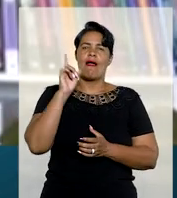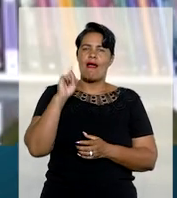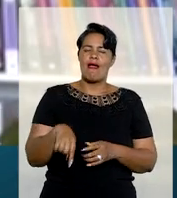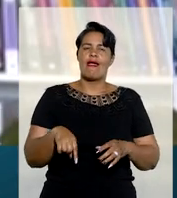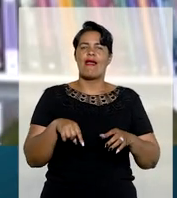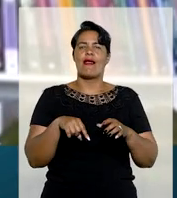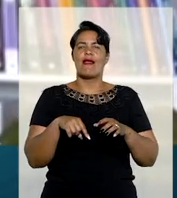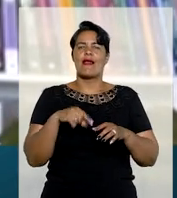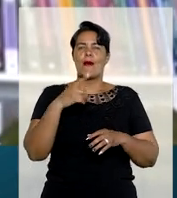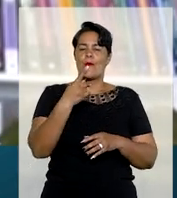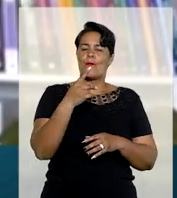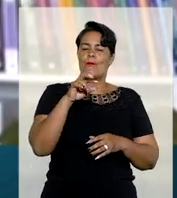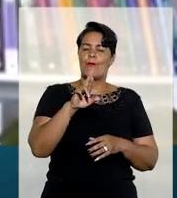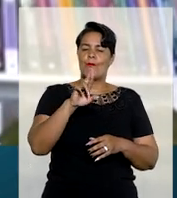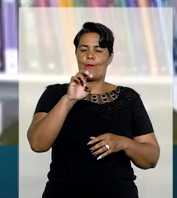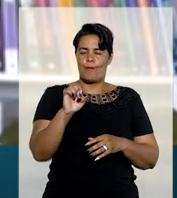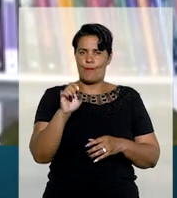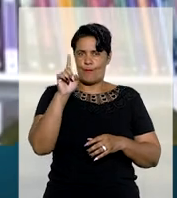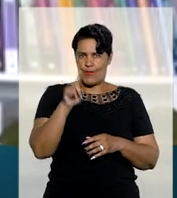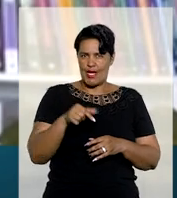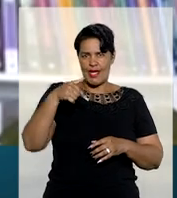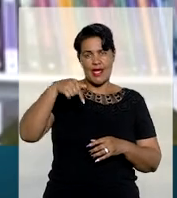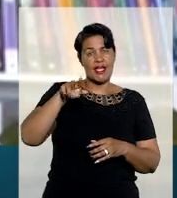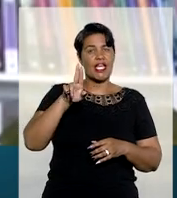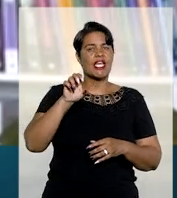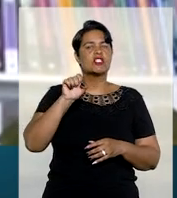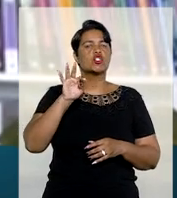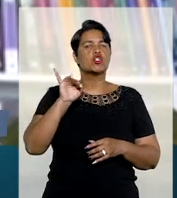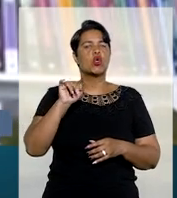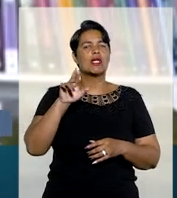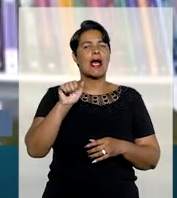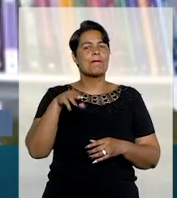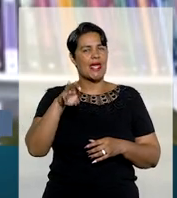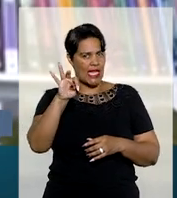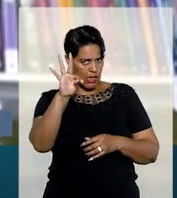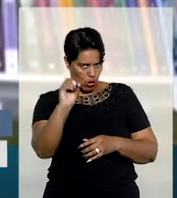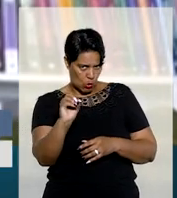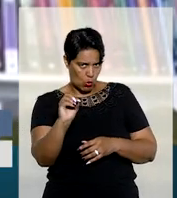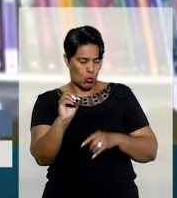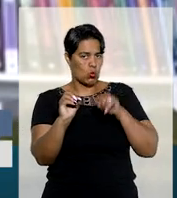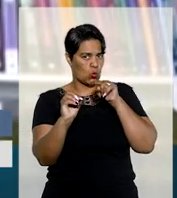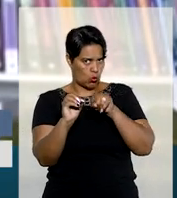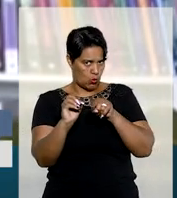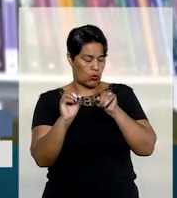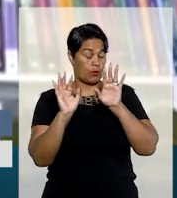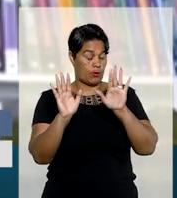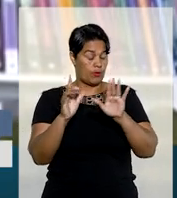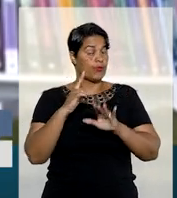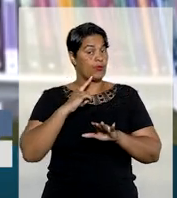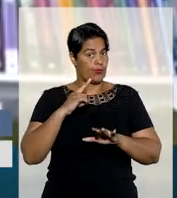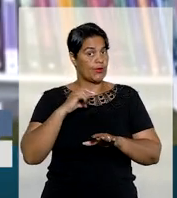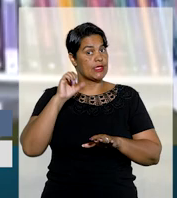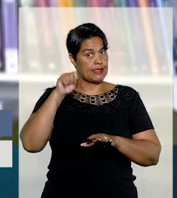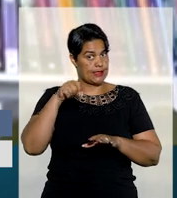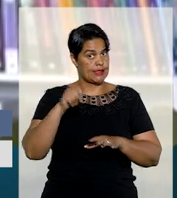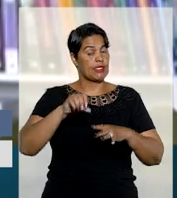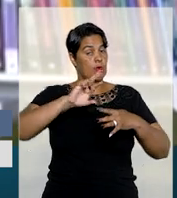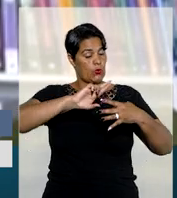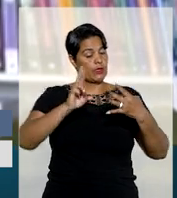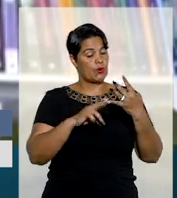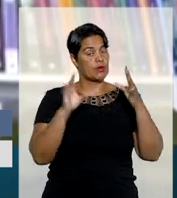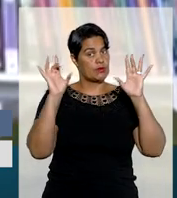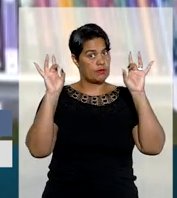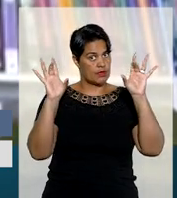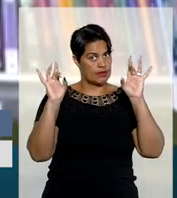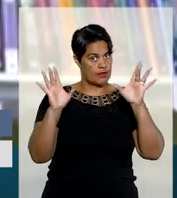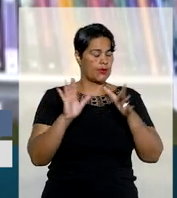O pré-questionamento é um requisito para a interposição de recursos extraordinários, tanto do especial quanto do extraordinário. Exatamente, né? Os recursos especial de